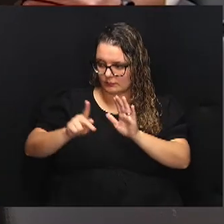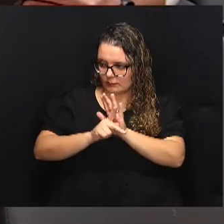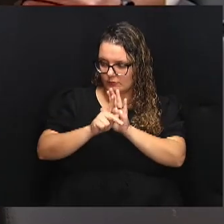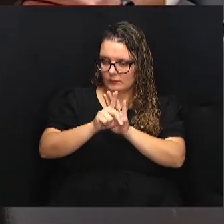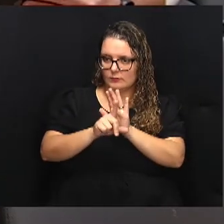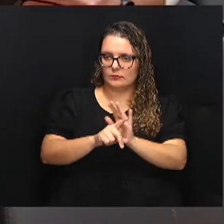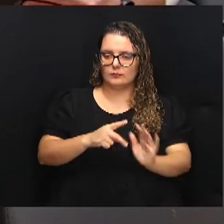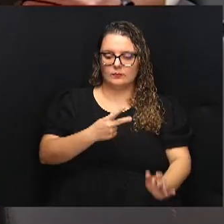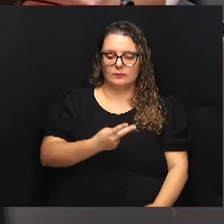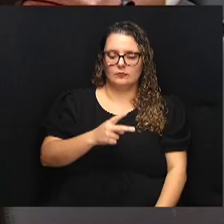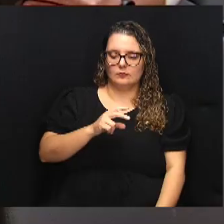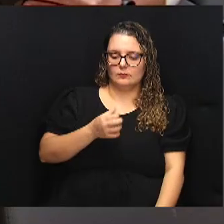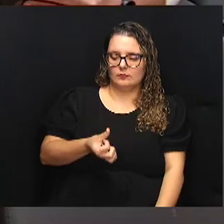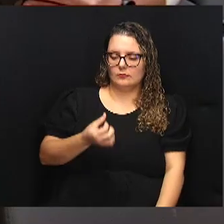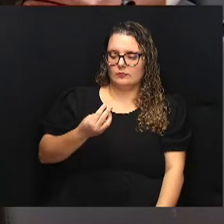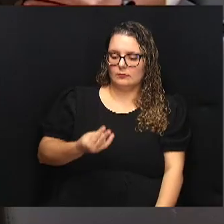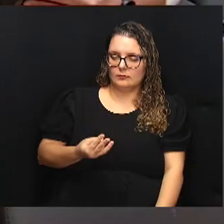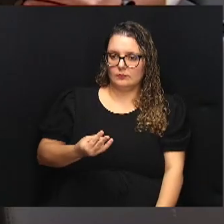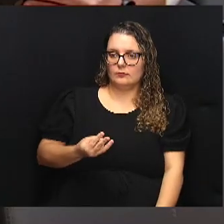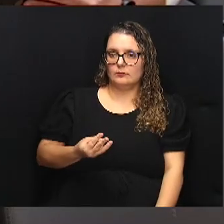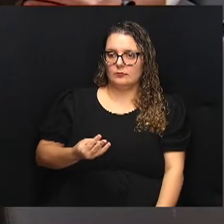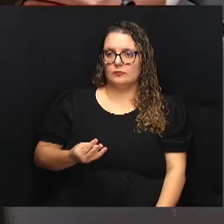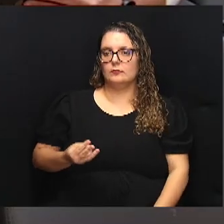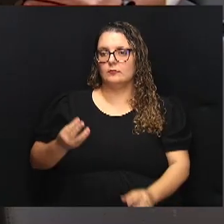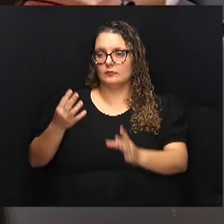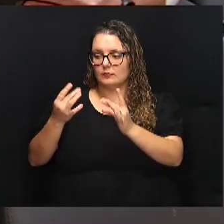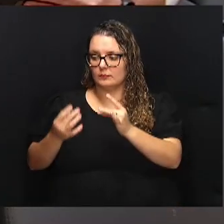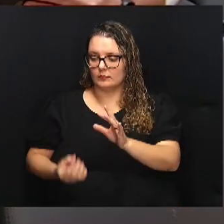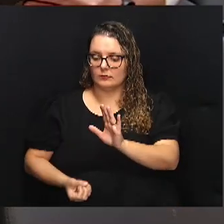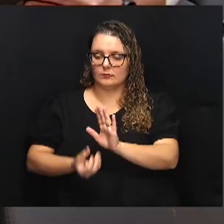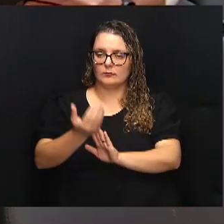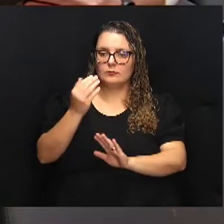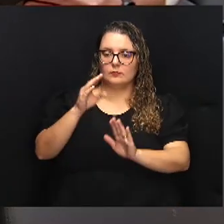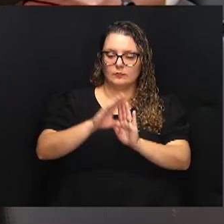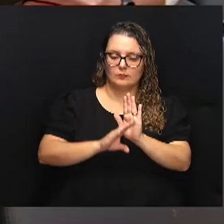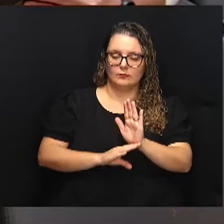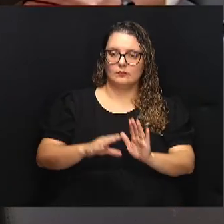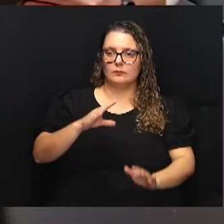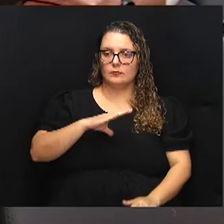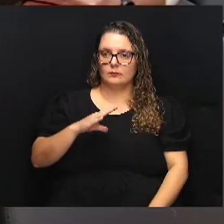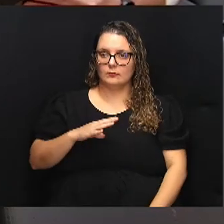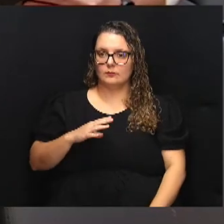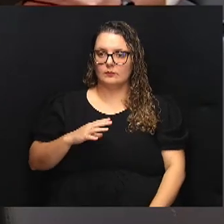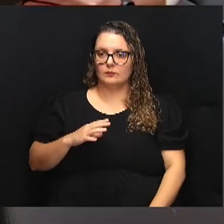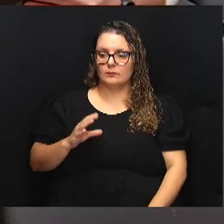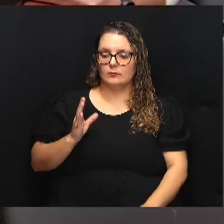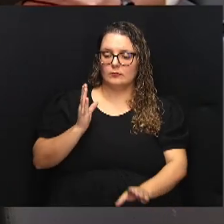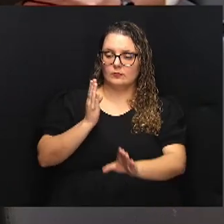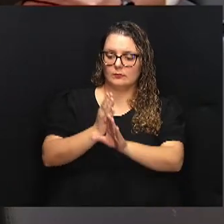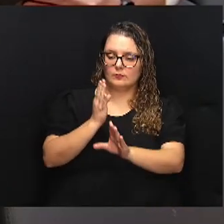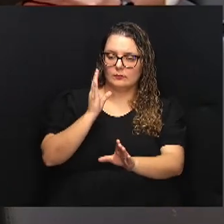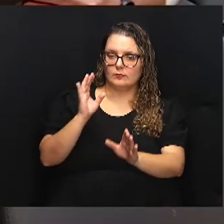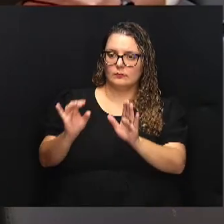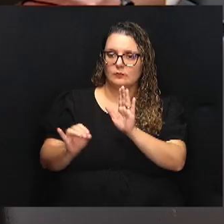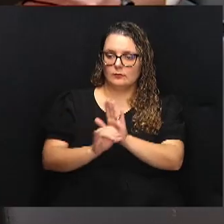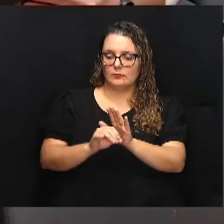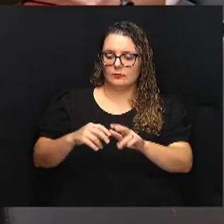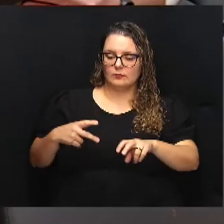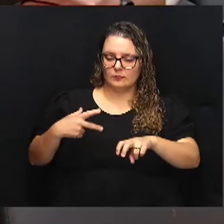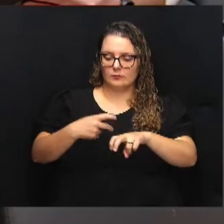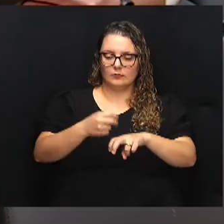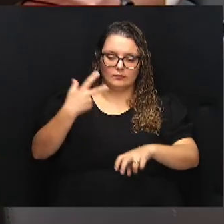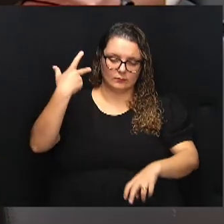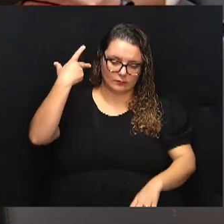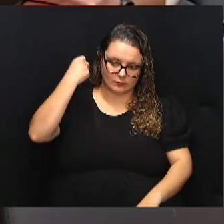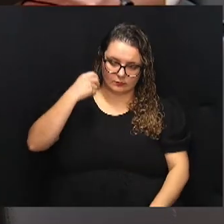número 263, que dispõe sobre a criação do Programa Municipal de Identificação e Microchipagem